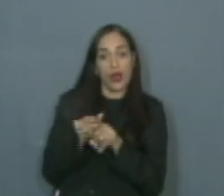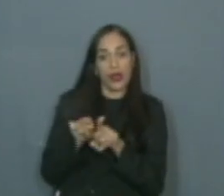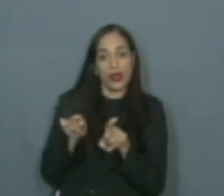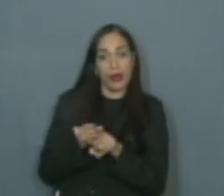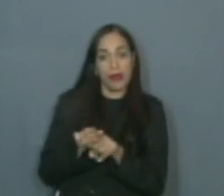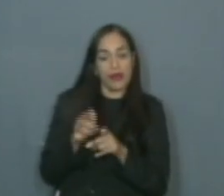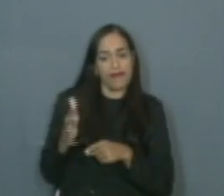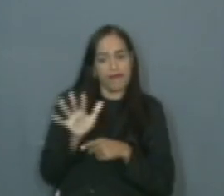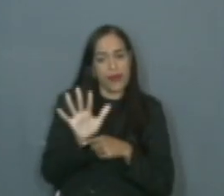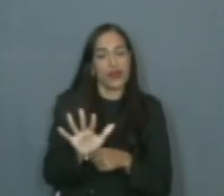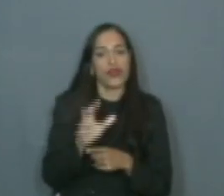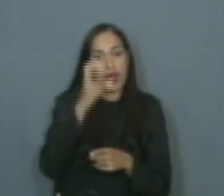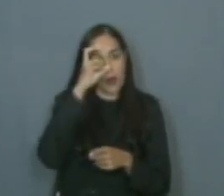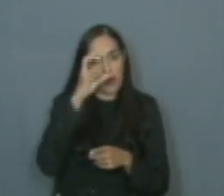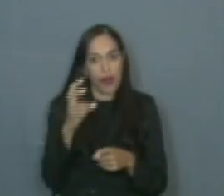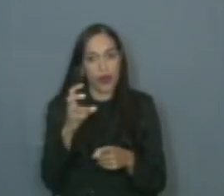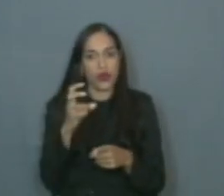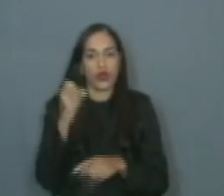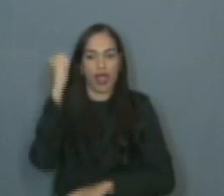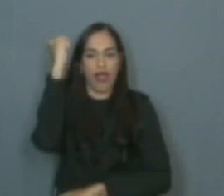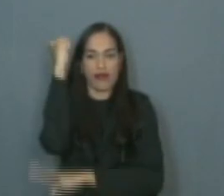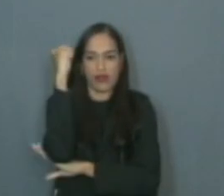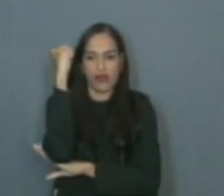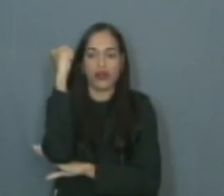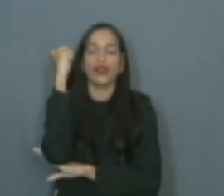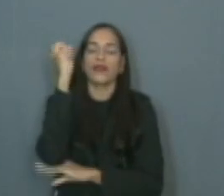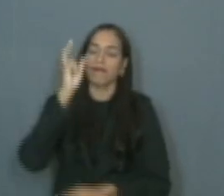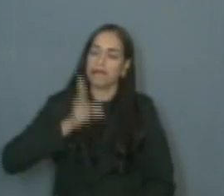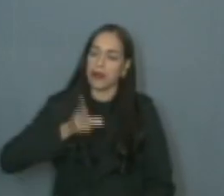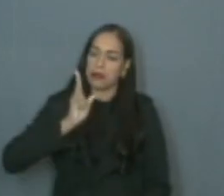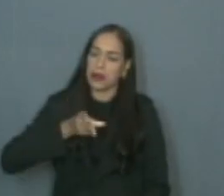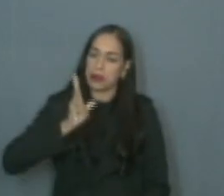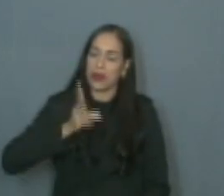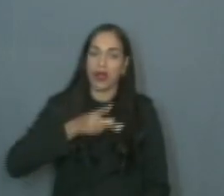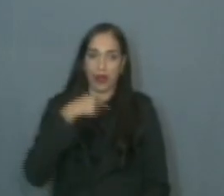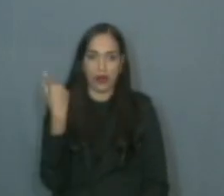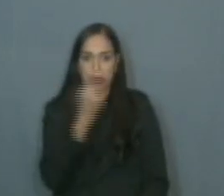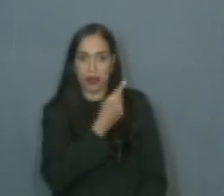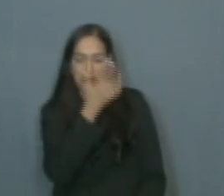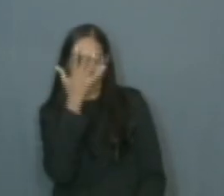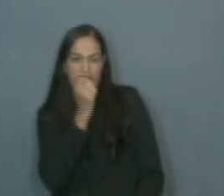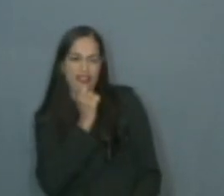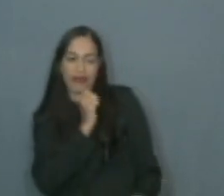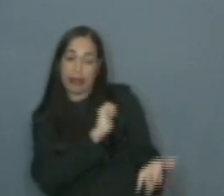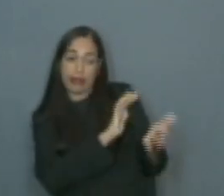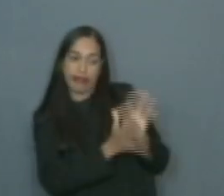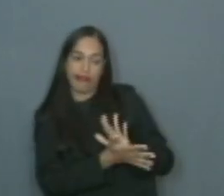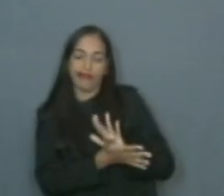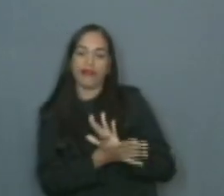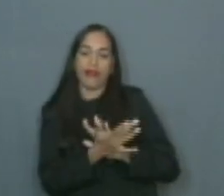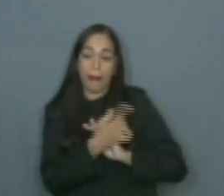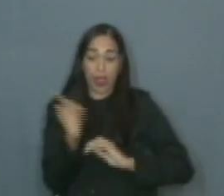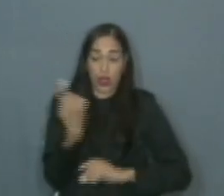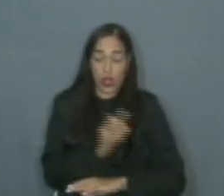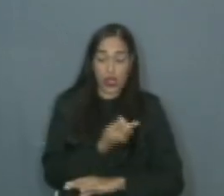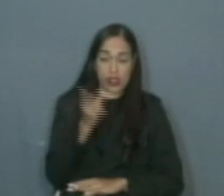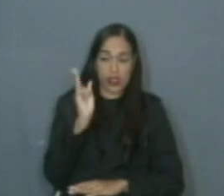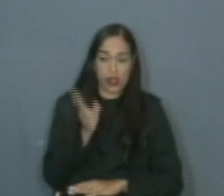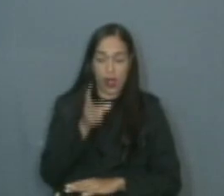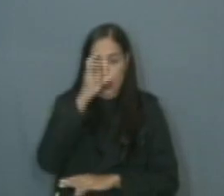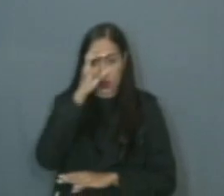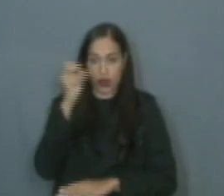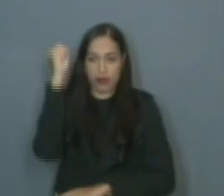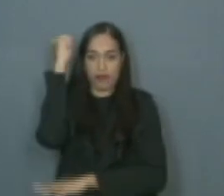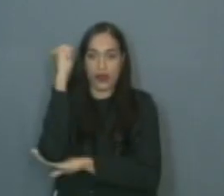tudo, de mostrar que é uma cultura que resiste e que algumas pessoas ainda insistem em ser preconceituosas. Elevamos, por exemplo, o